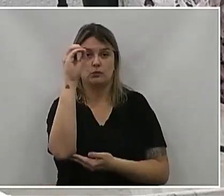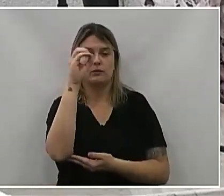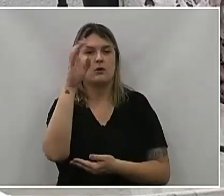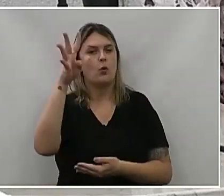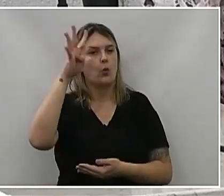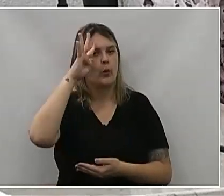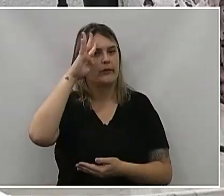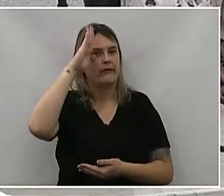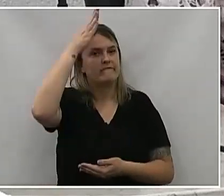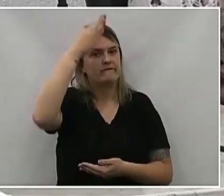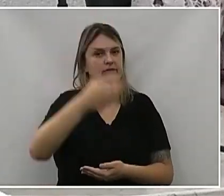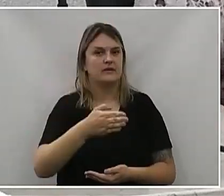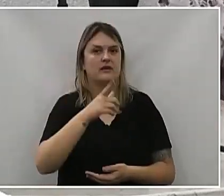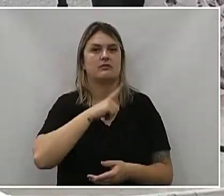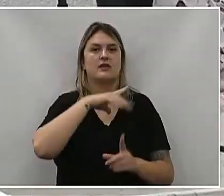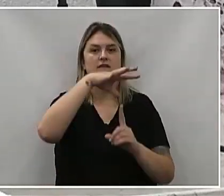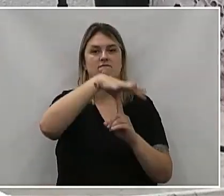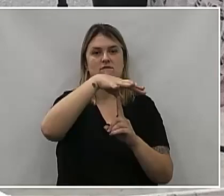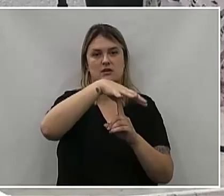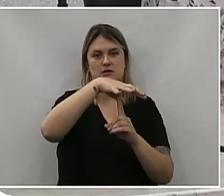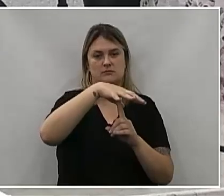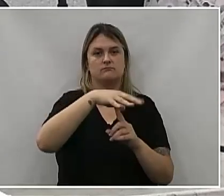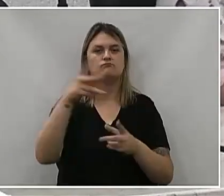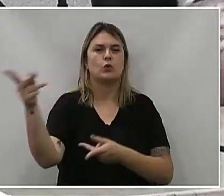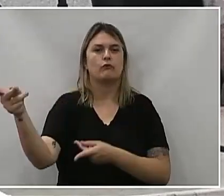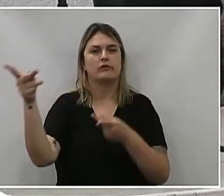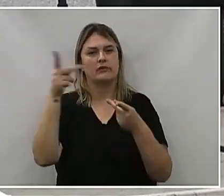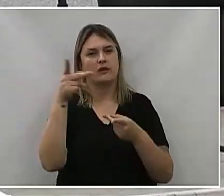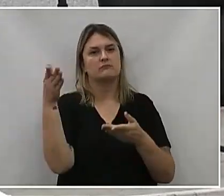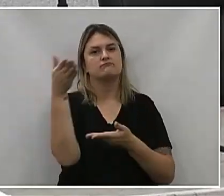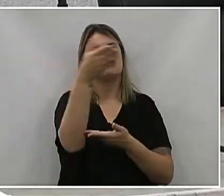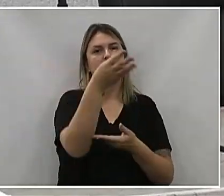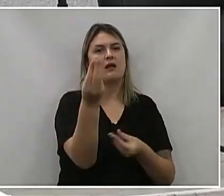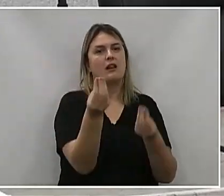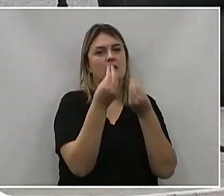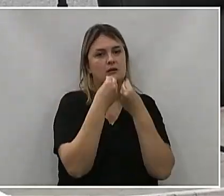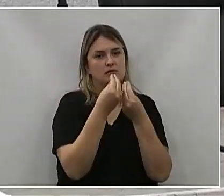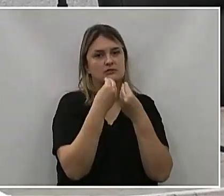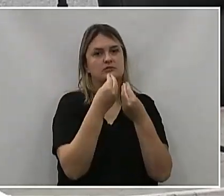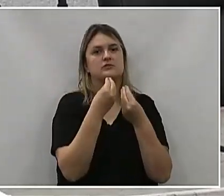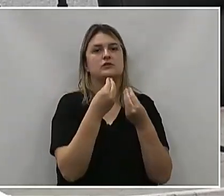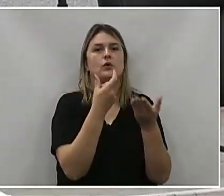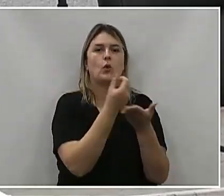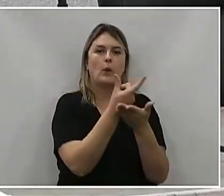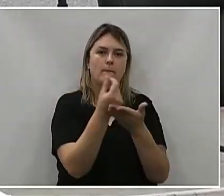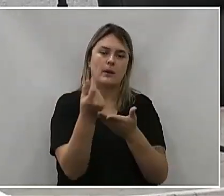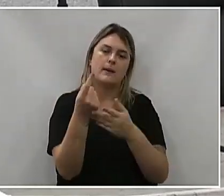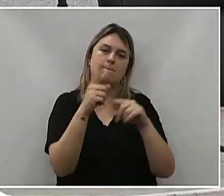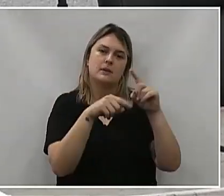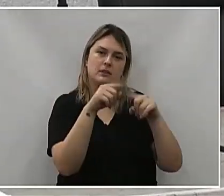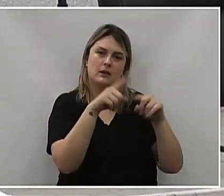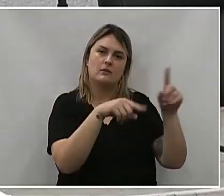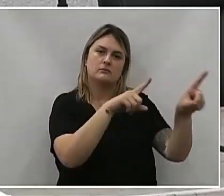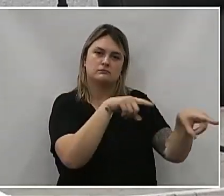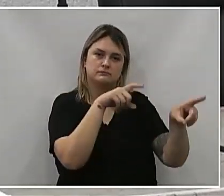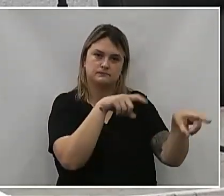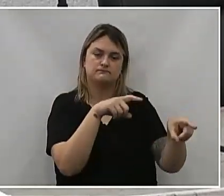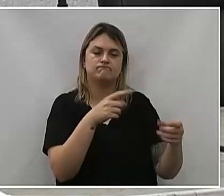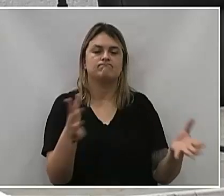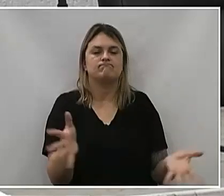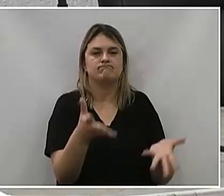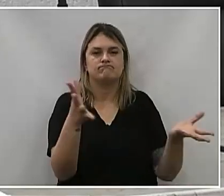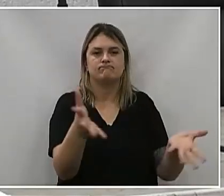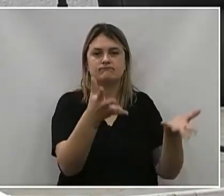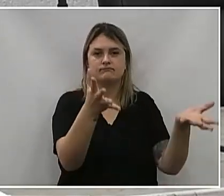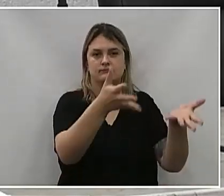toda quarta-feira vamos ter feira livre. Convido o pessoal para ir fazer um lanche, levar os produtos do nosso agricultor,